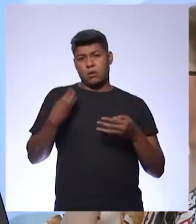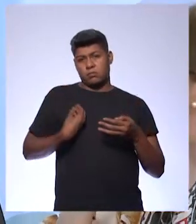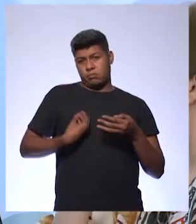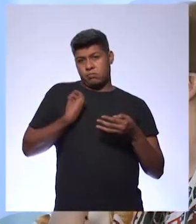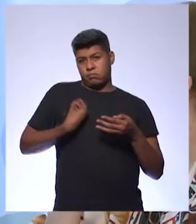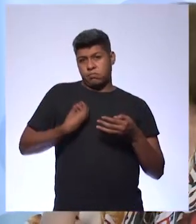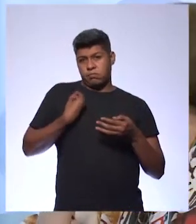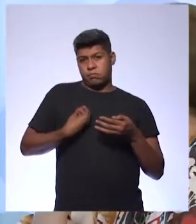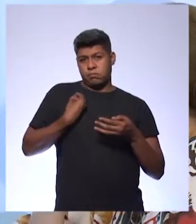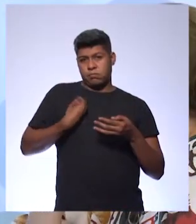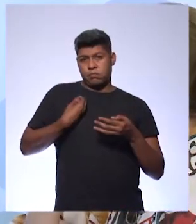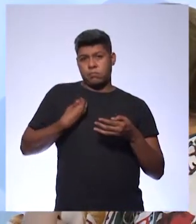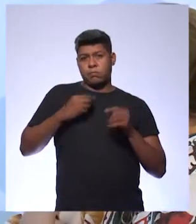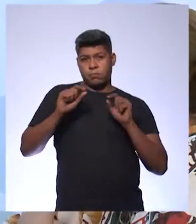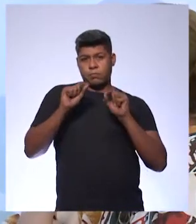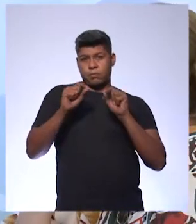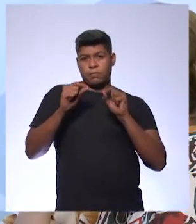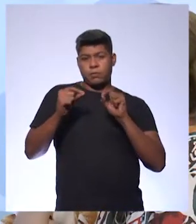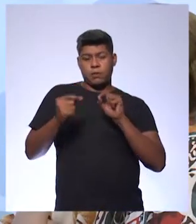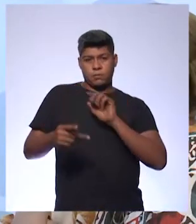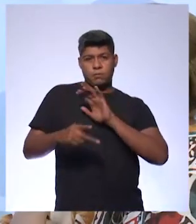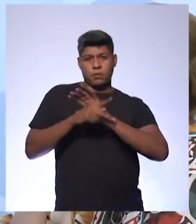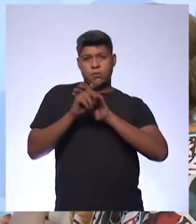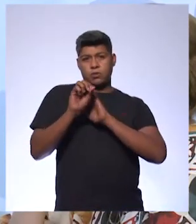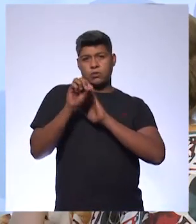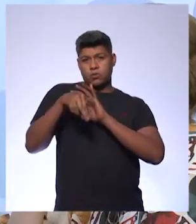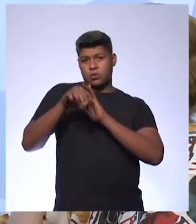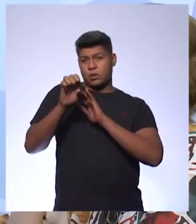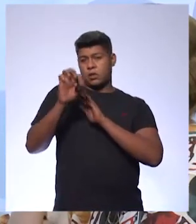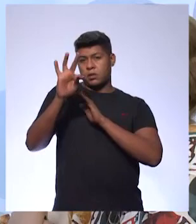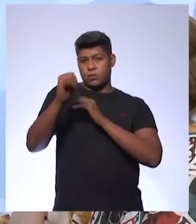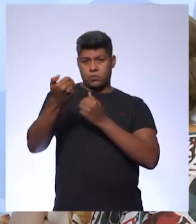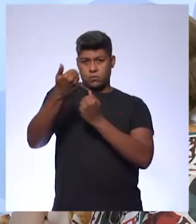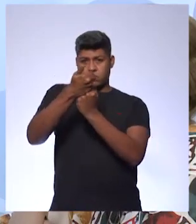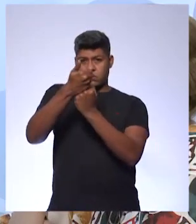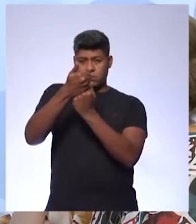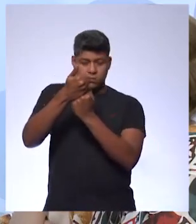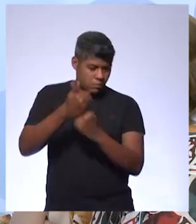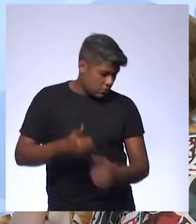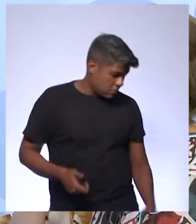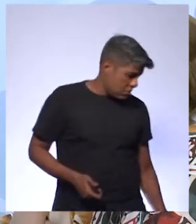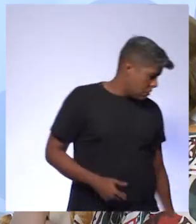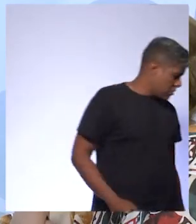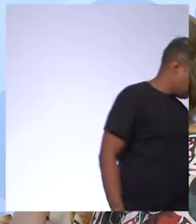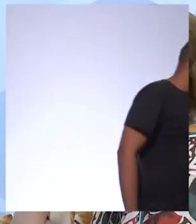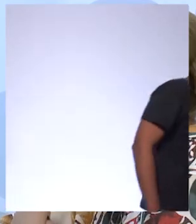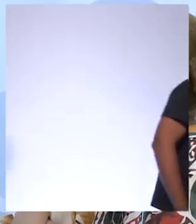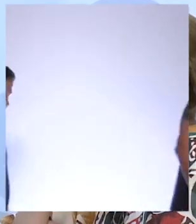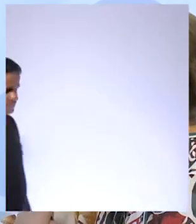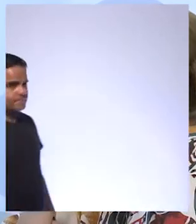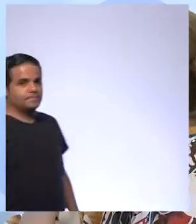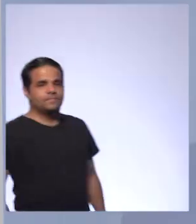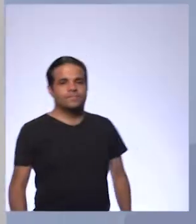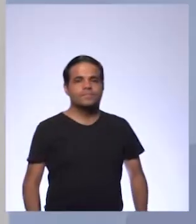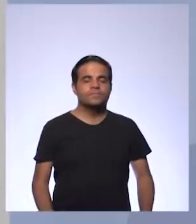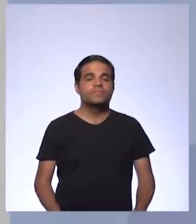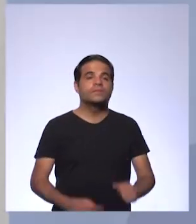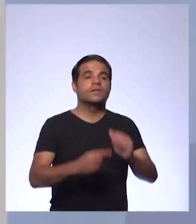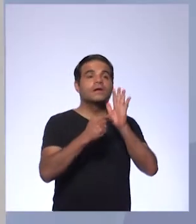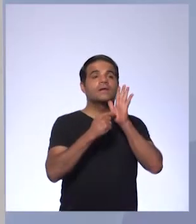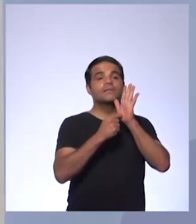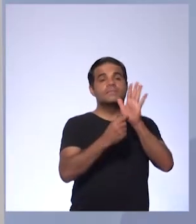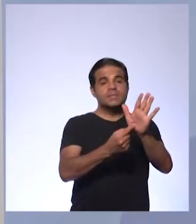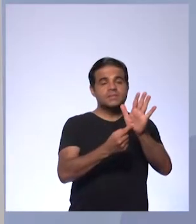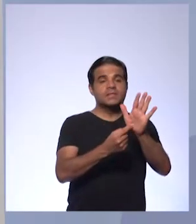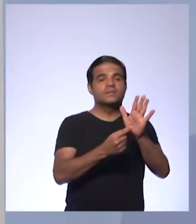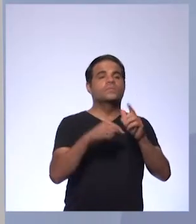na lousa com os meus alunos. Um soneto apresenta 2 quartetos e 2 tercetos. O